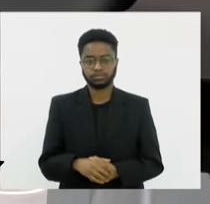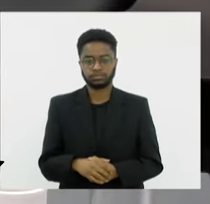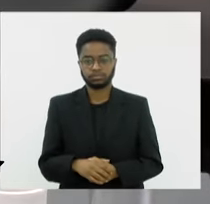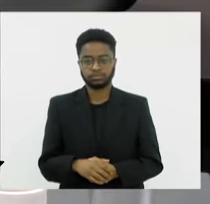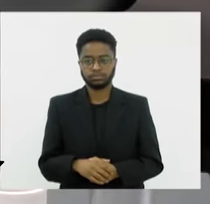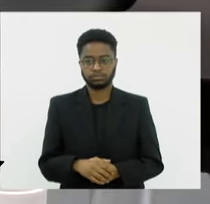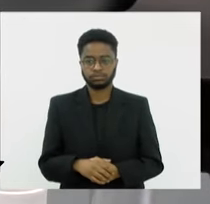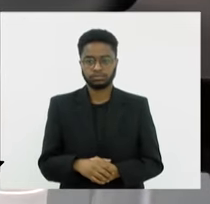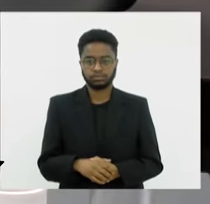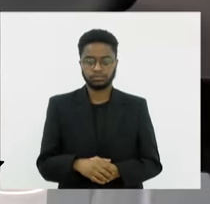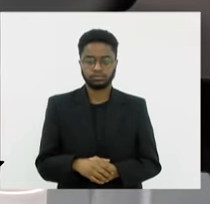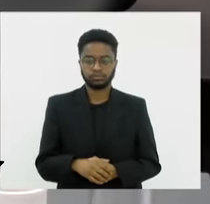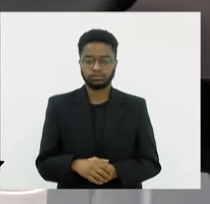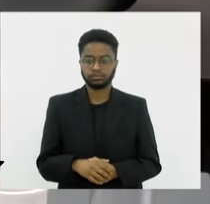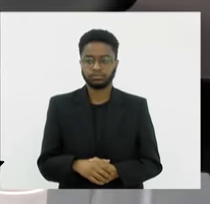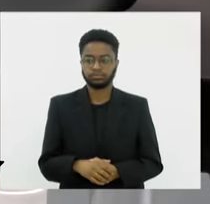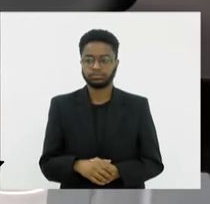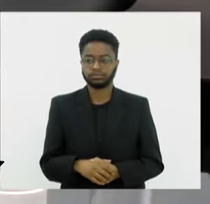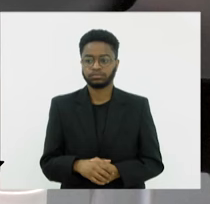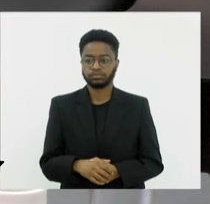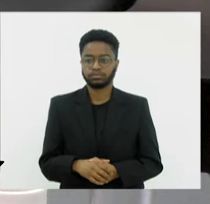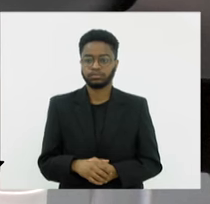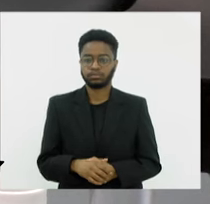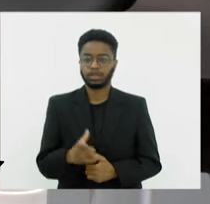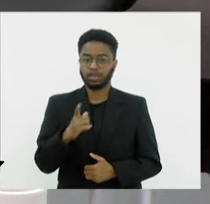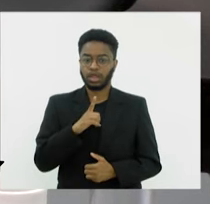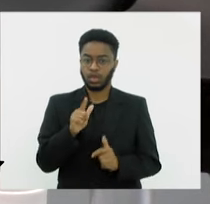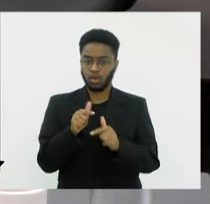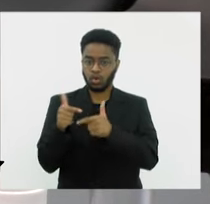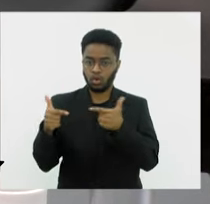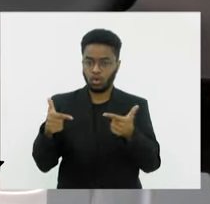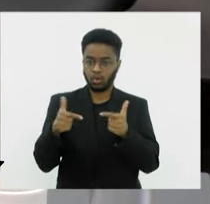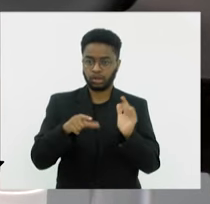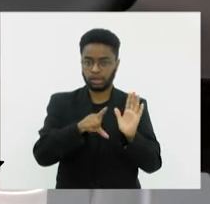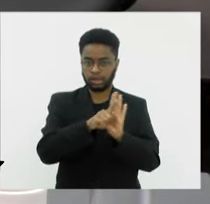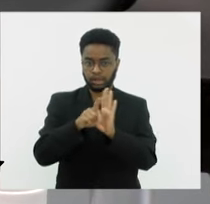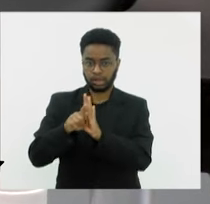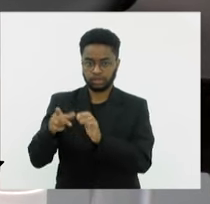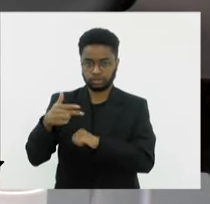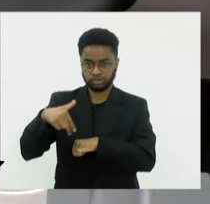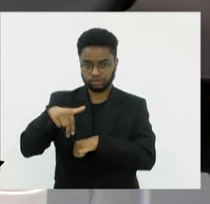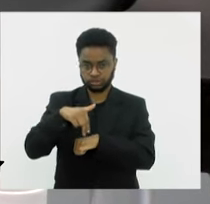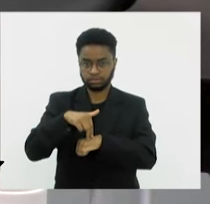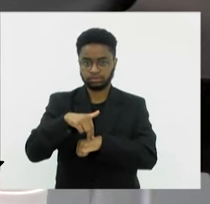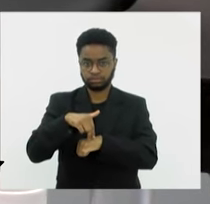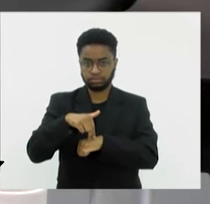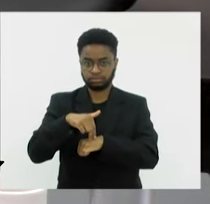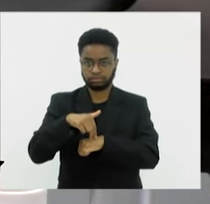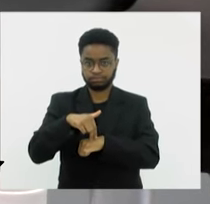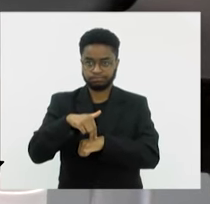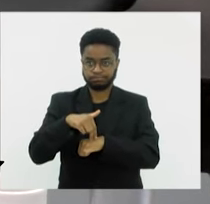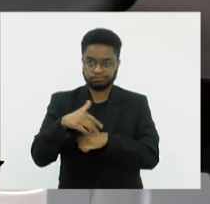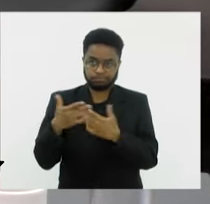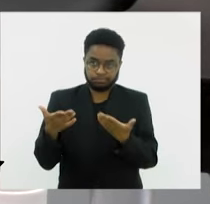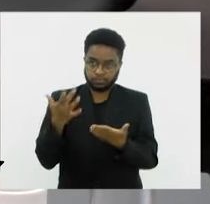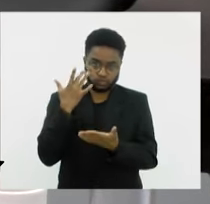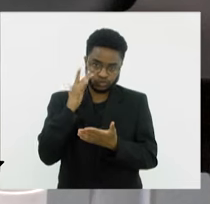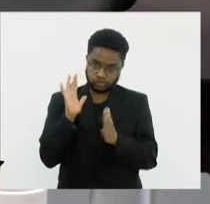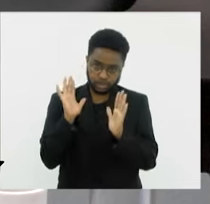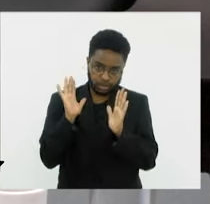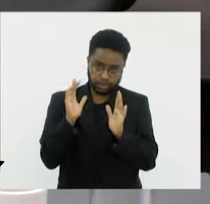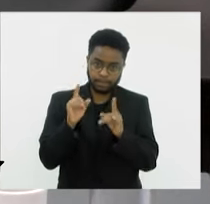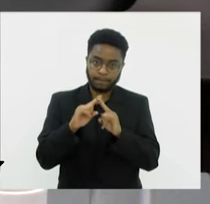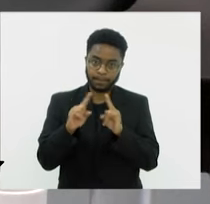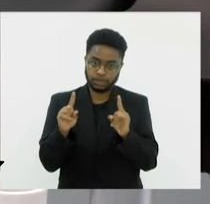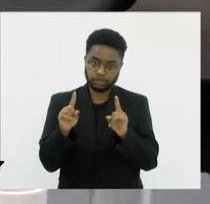Se tangenciou outras legislações nacional, eu não posso afirmar, mas